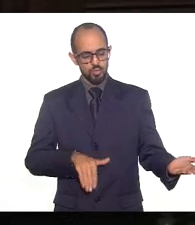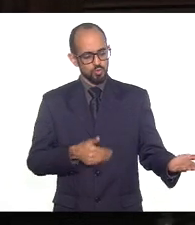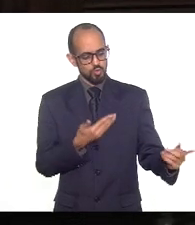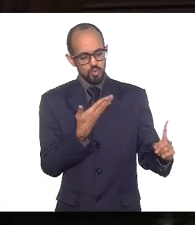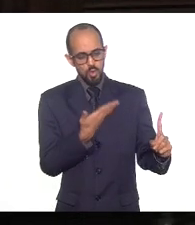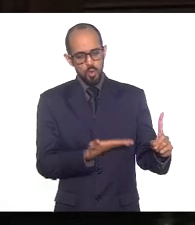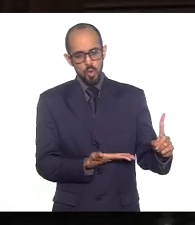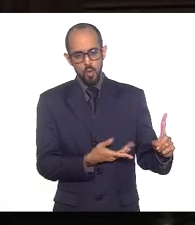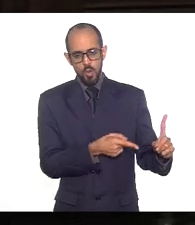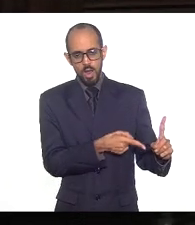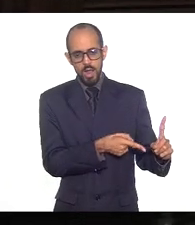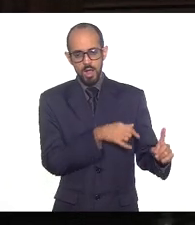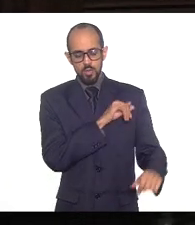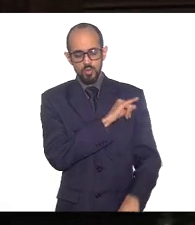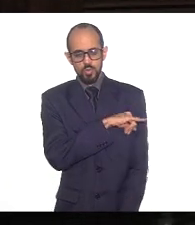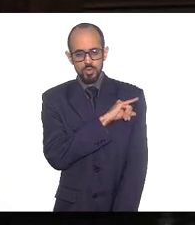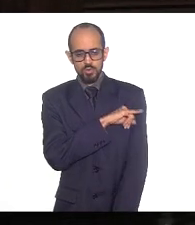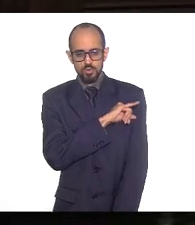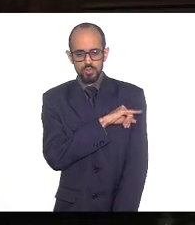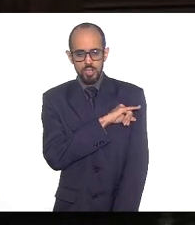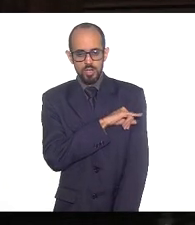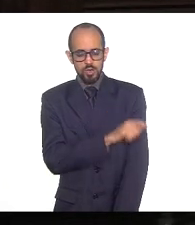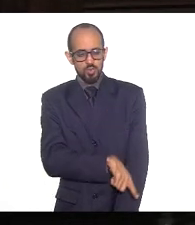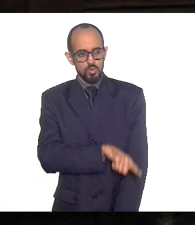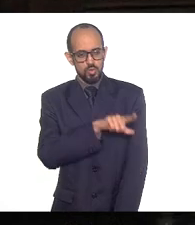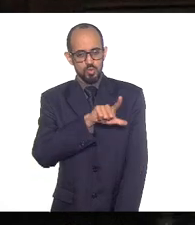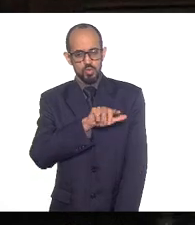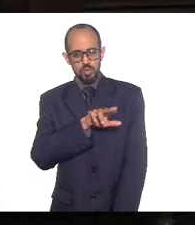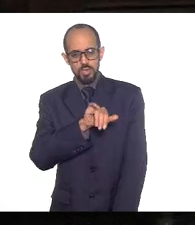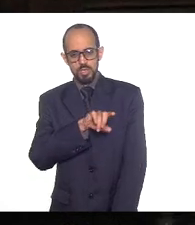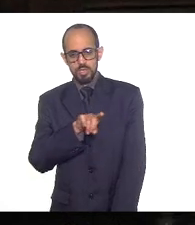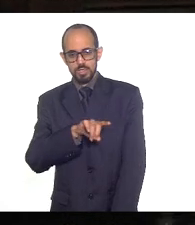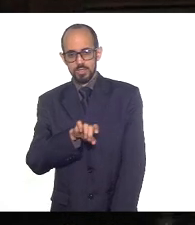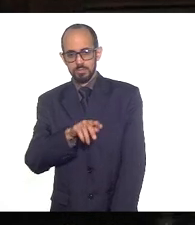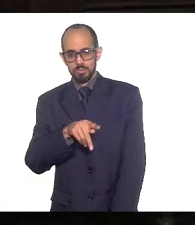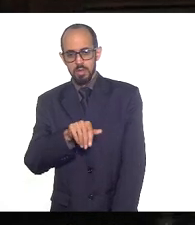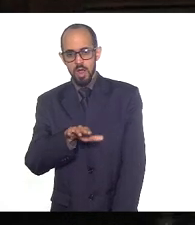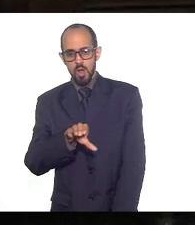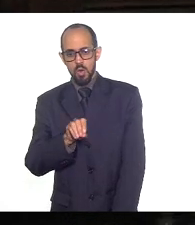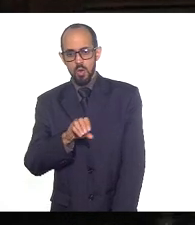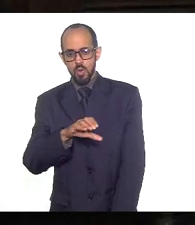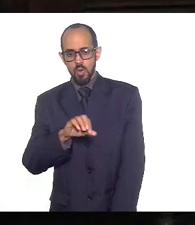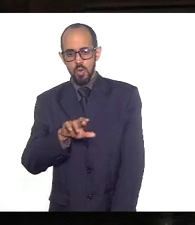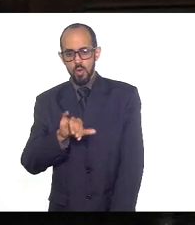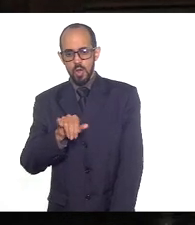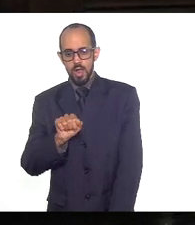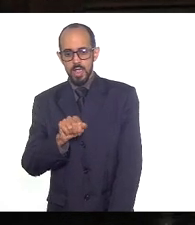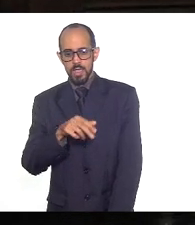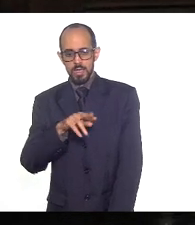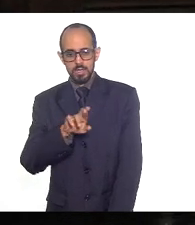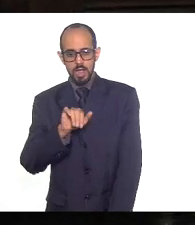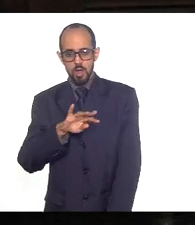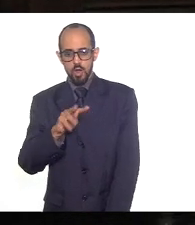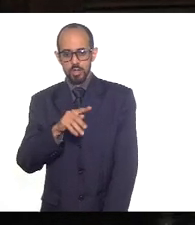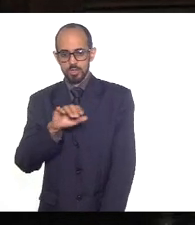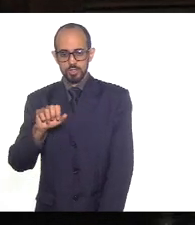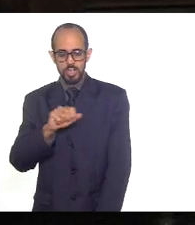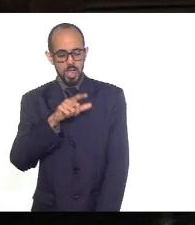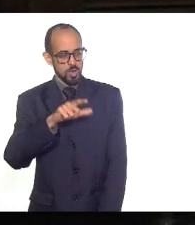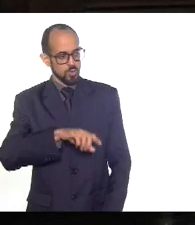honra todo estado do Rio de Janeiro Luiz Paulo Corrêa da Rocha é um deputado